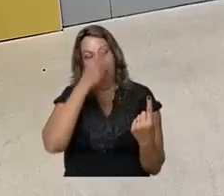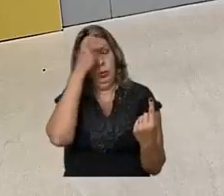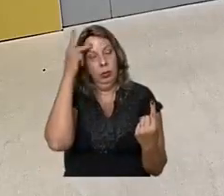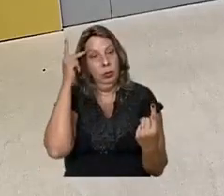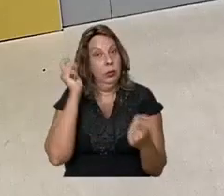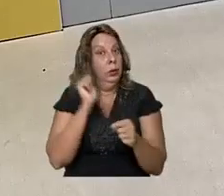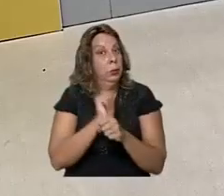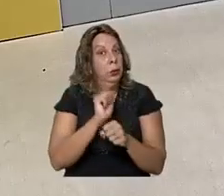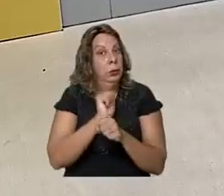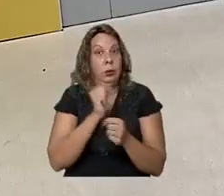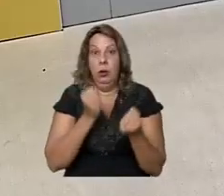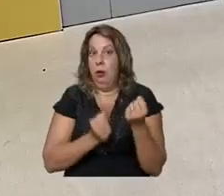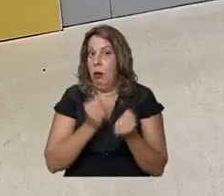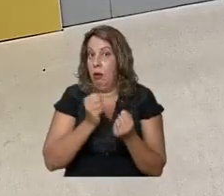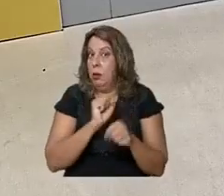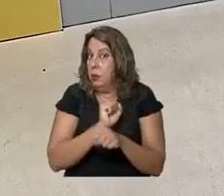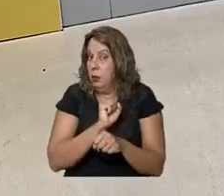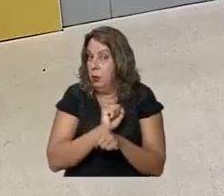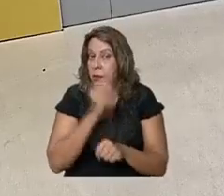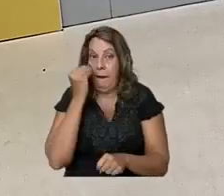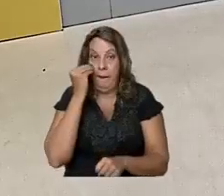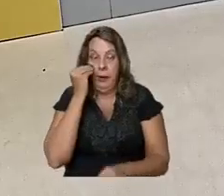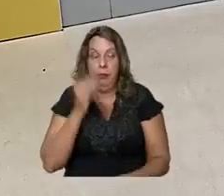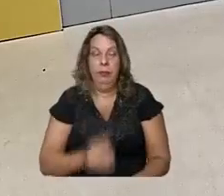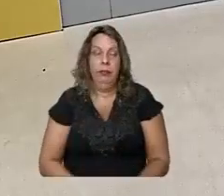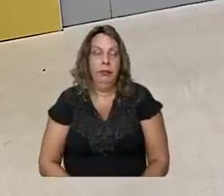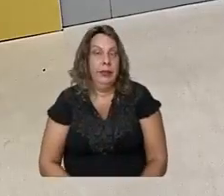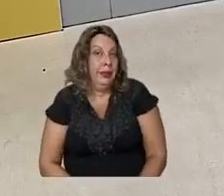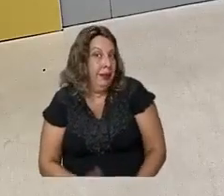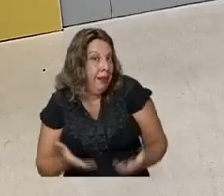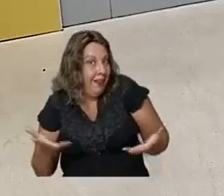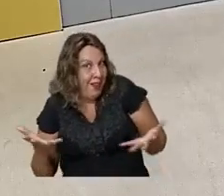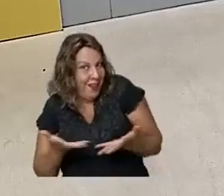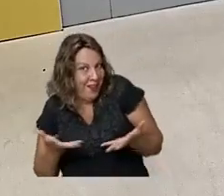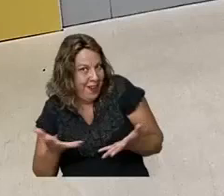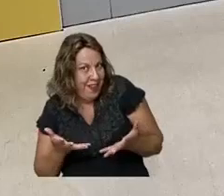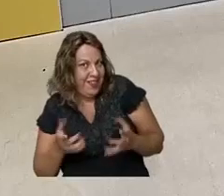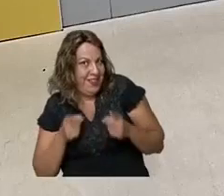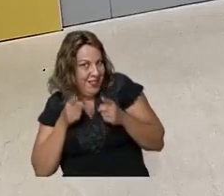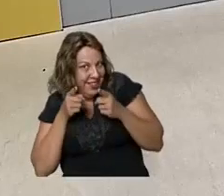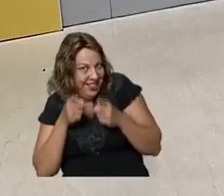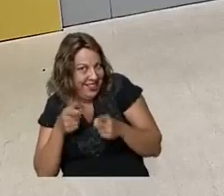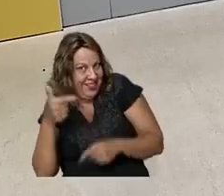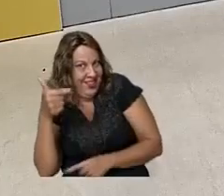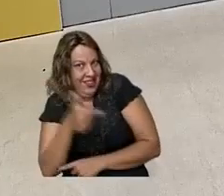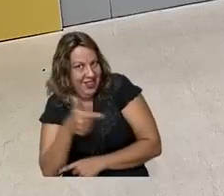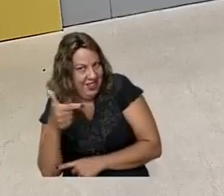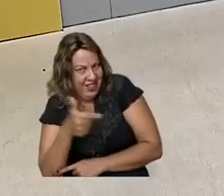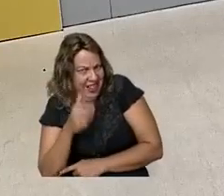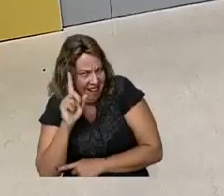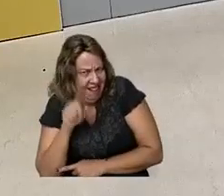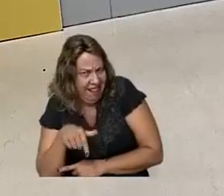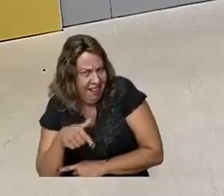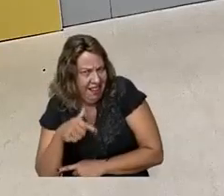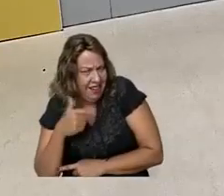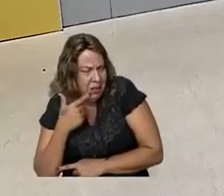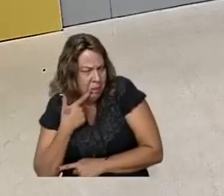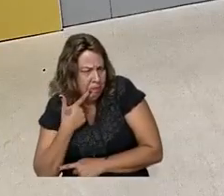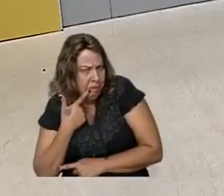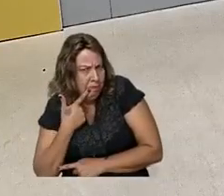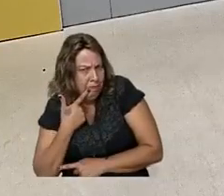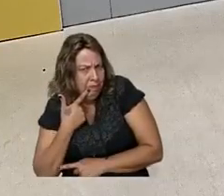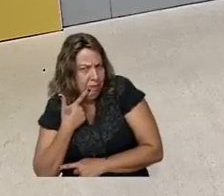disputa pelo Fiat Mobi Easy. Será que agora com você, 22, 22, decide ou